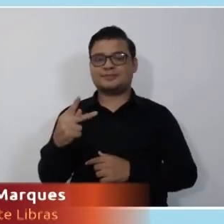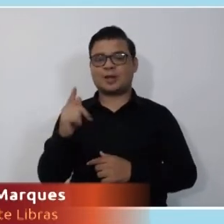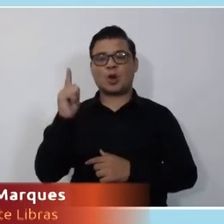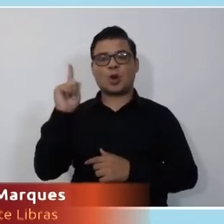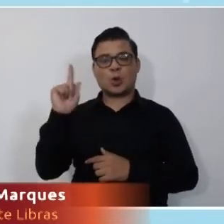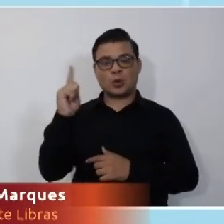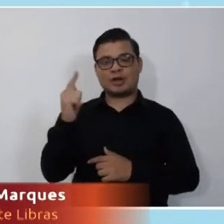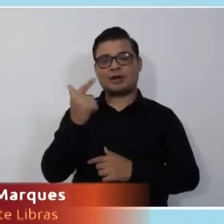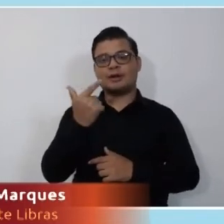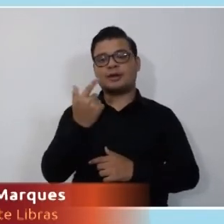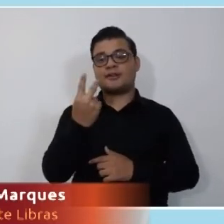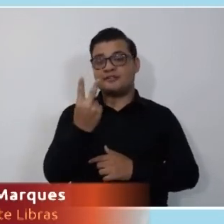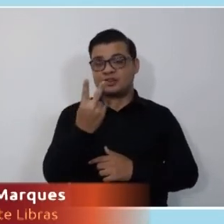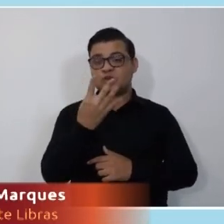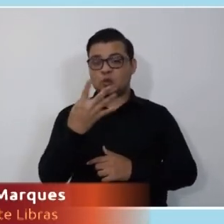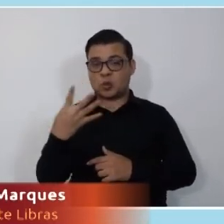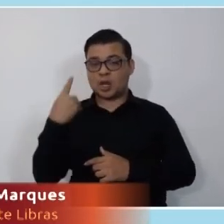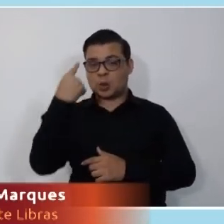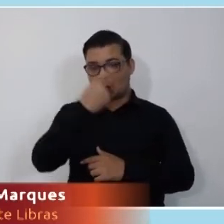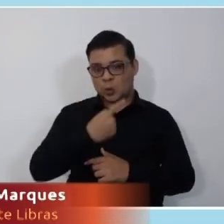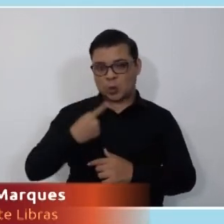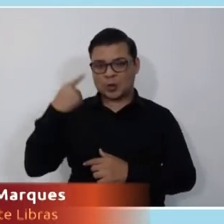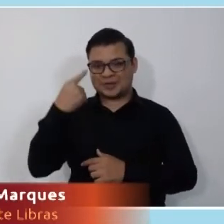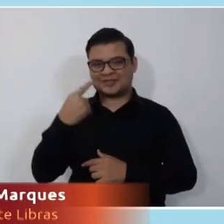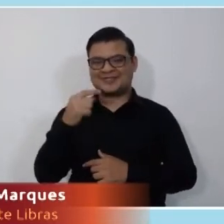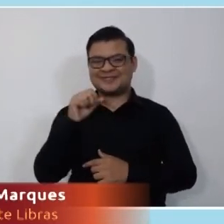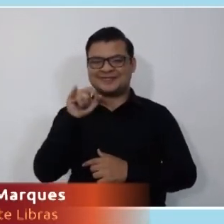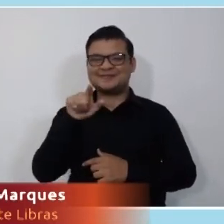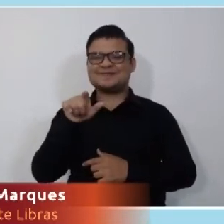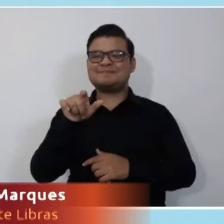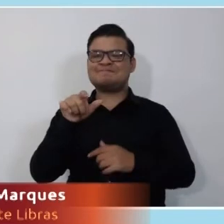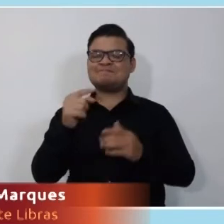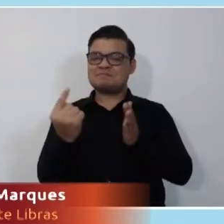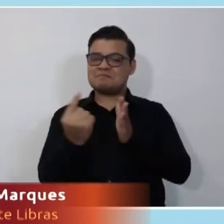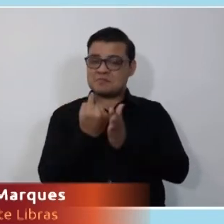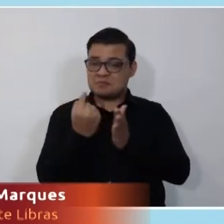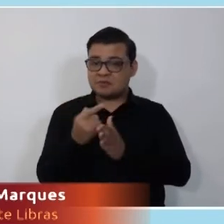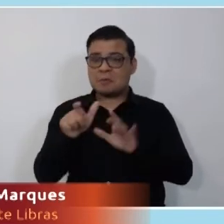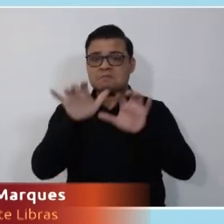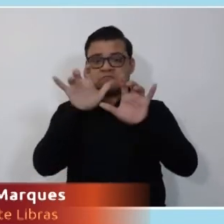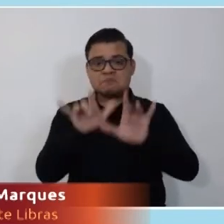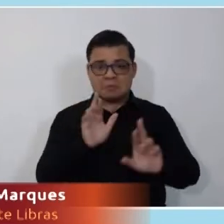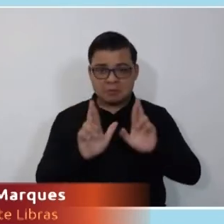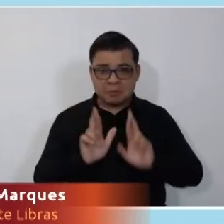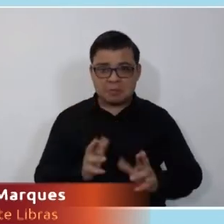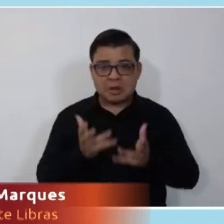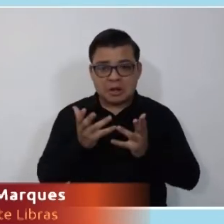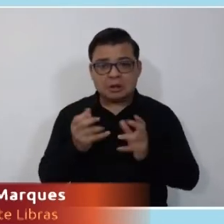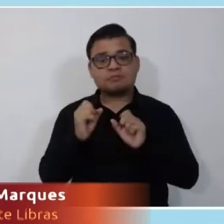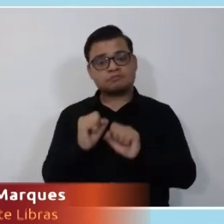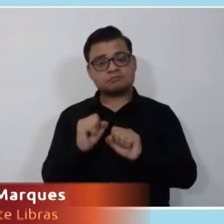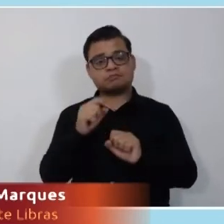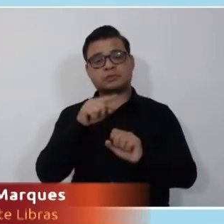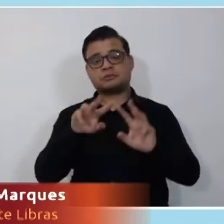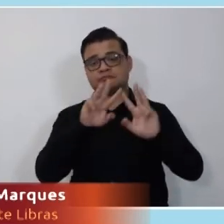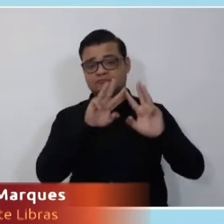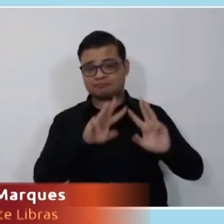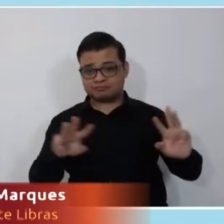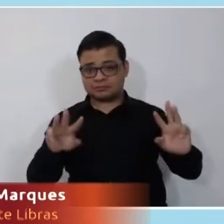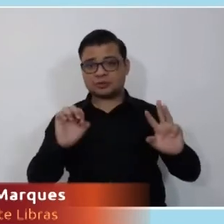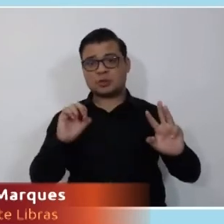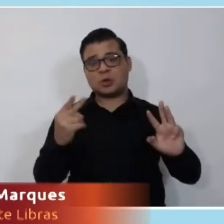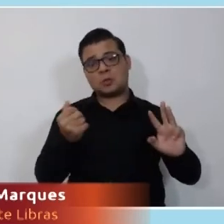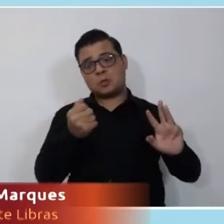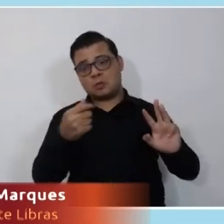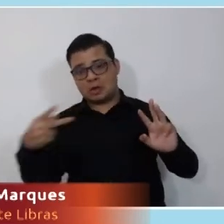participar e contar, né, para a Prefeitura como é o seu deslocamento pela cidade, auxiliar na construção desse plano, é só acessar um dos